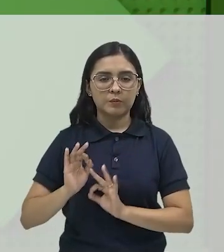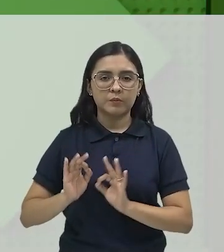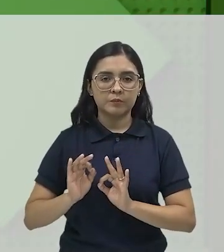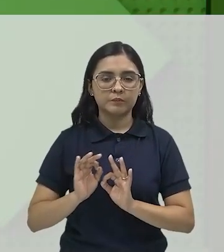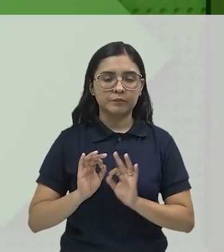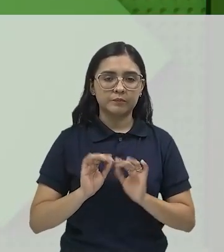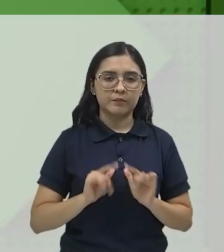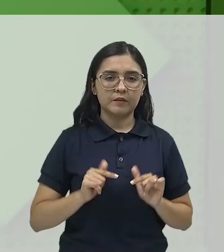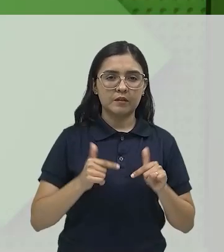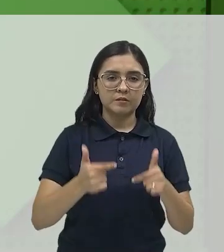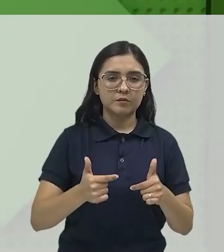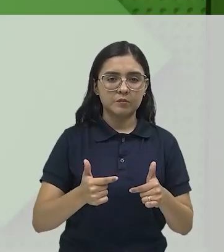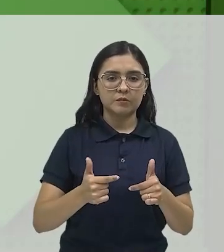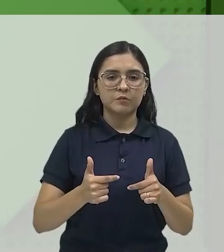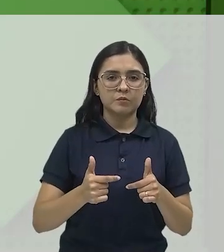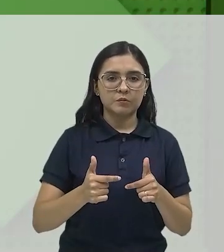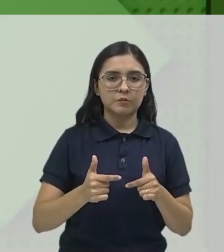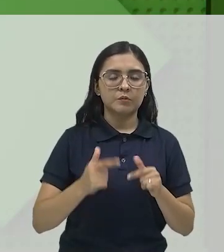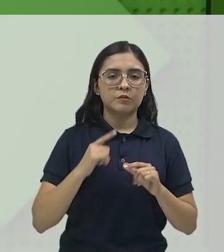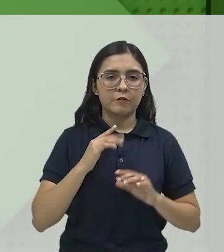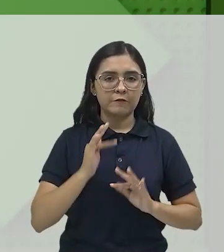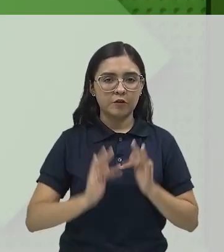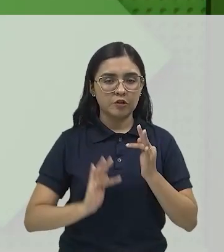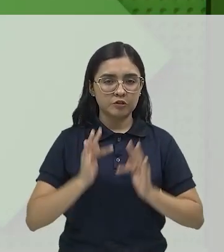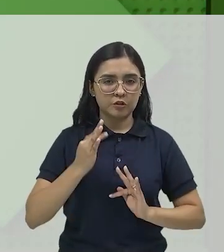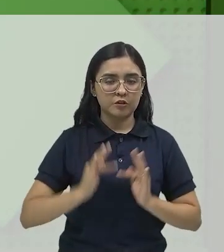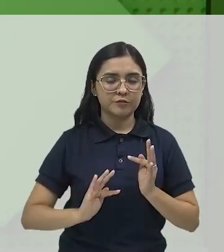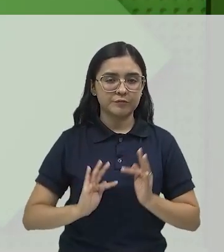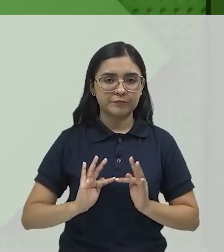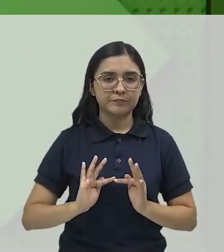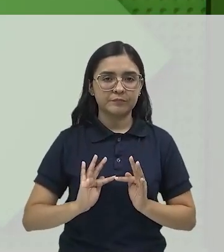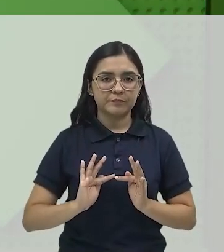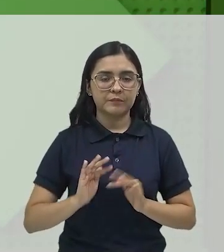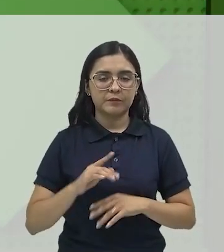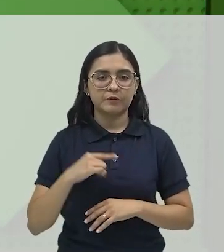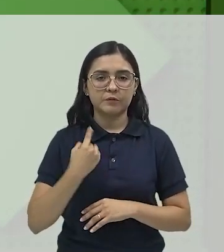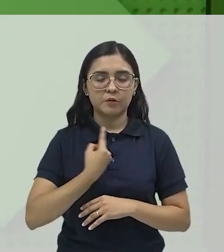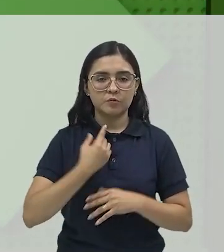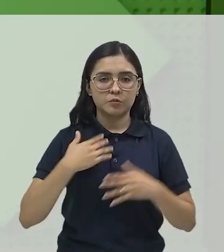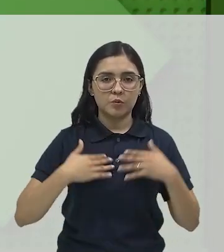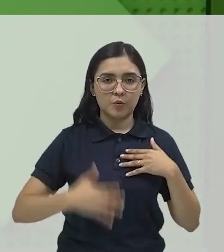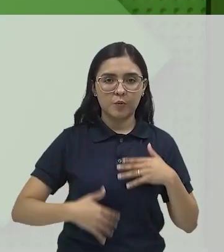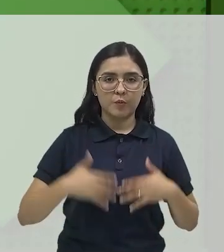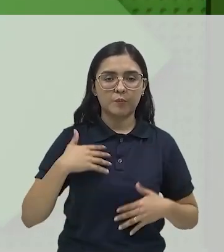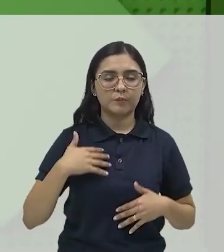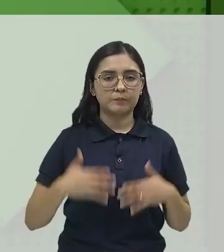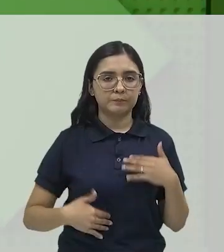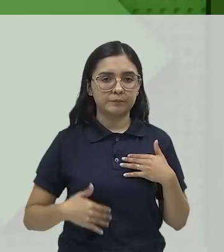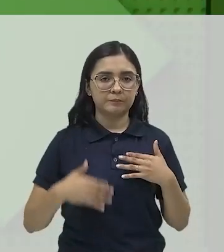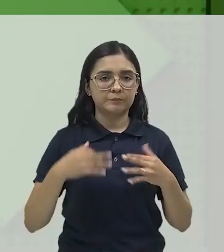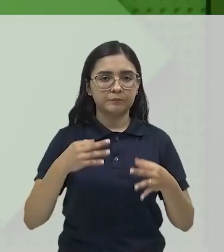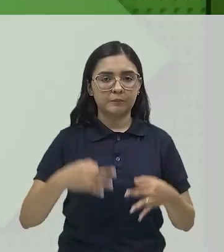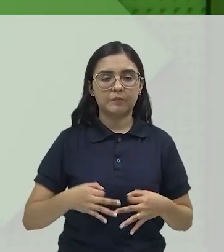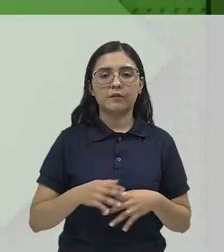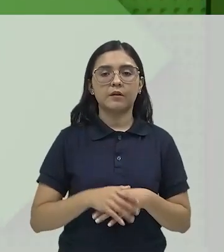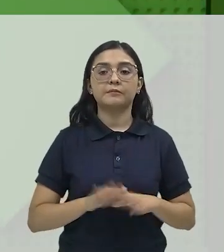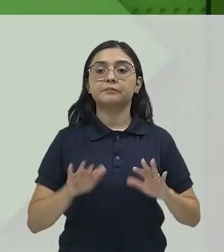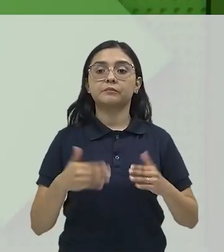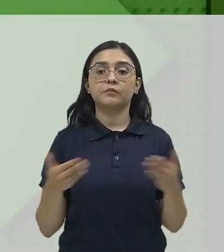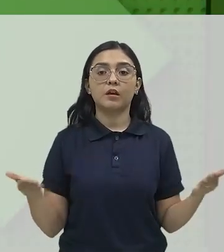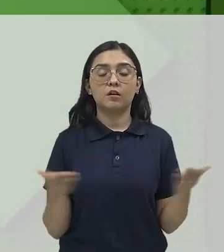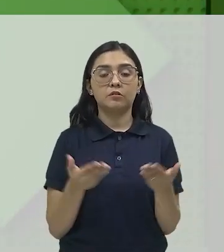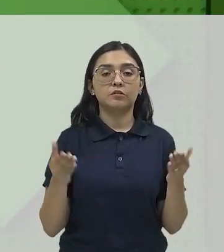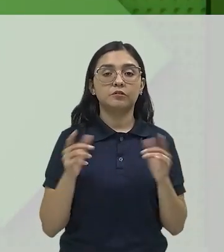reações que ocorrem, essas reações fisiológicas que ocorrem no nosso corpo, certo? E vamos